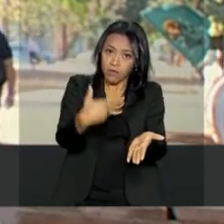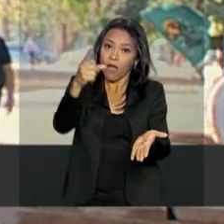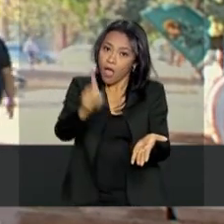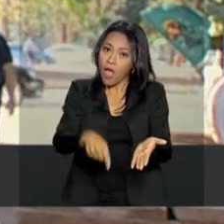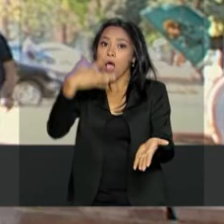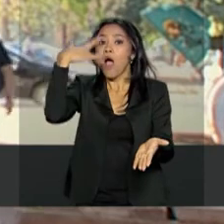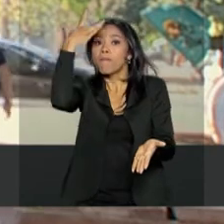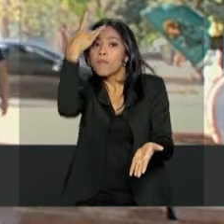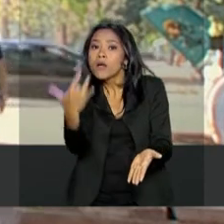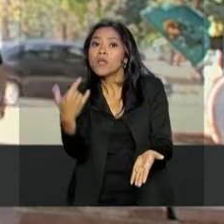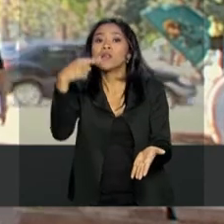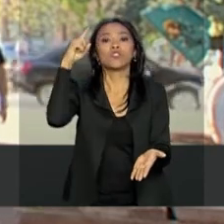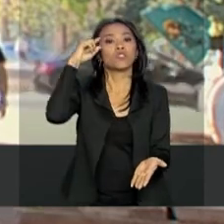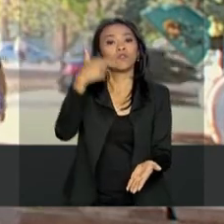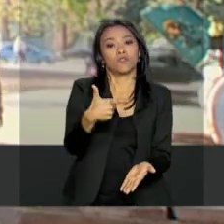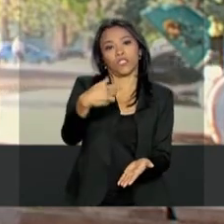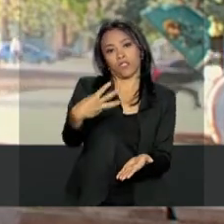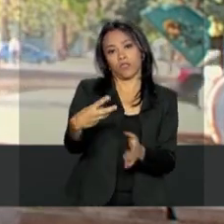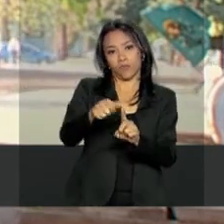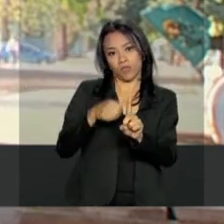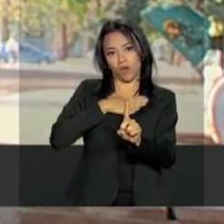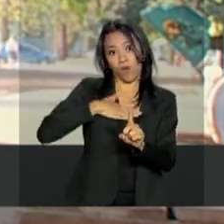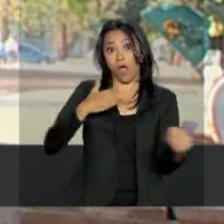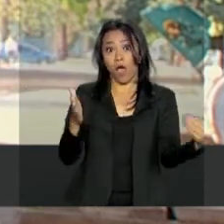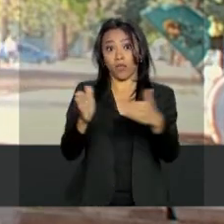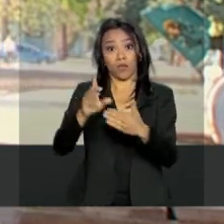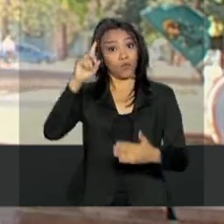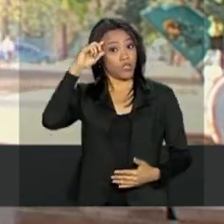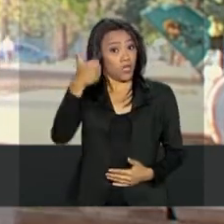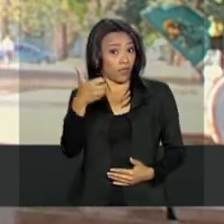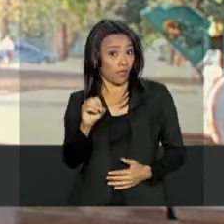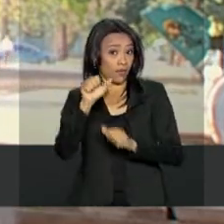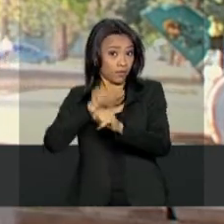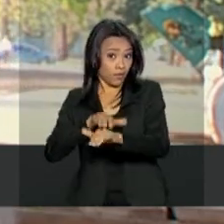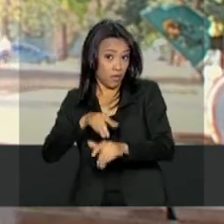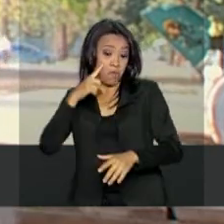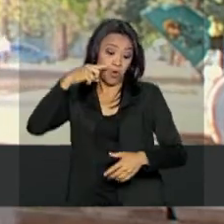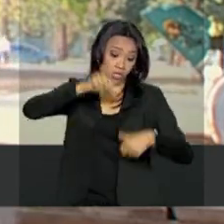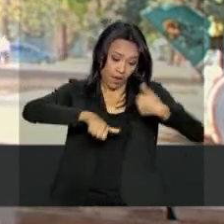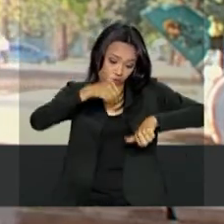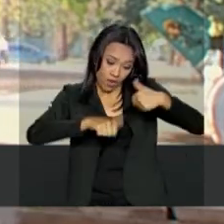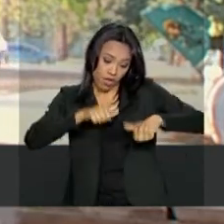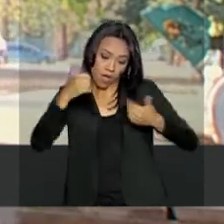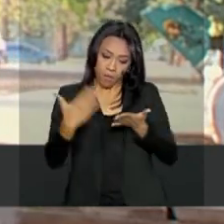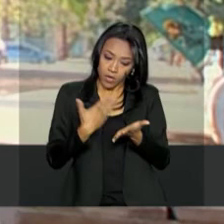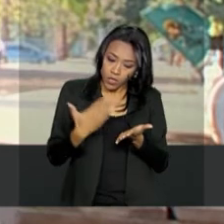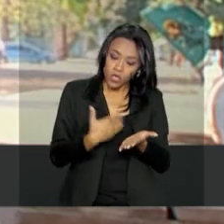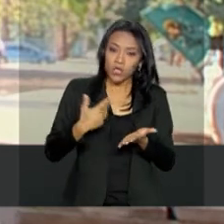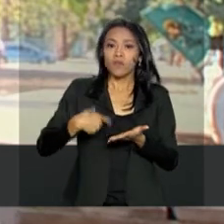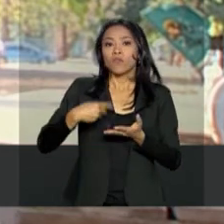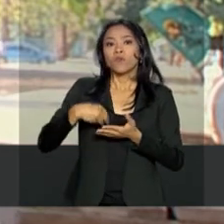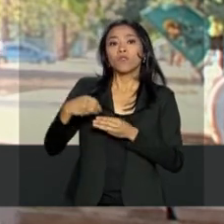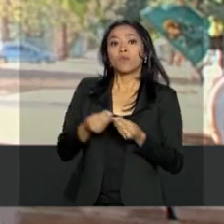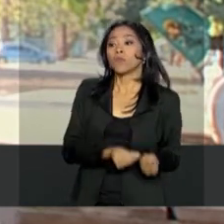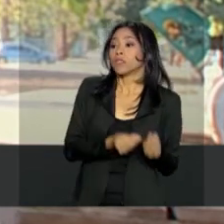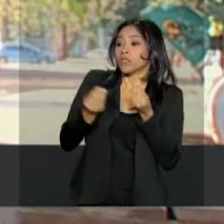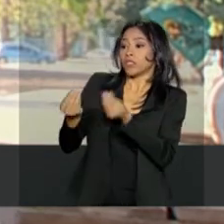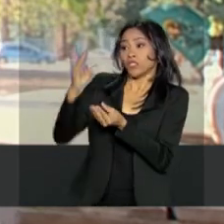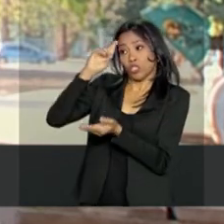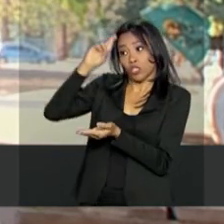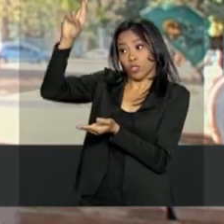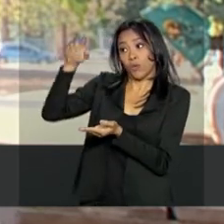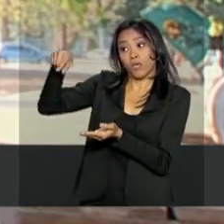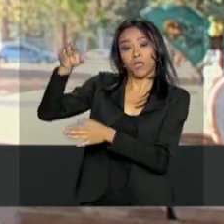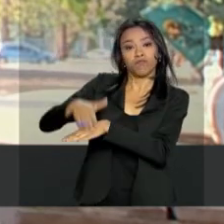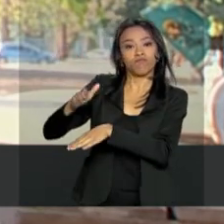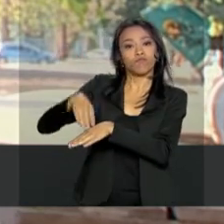partir de amanhã, no dia 23 de agosto, até o dia 10 de setembro. Os professores podem analisar esse material, repassam essa informação para o diretor, que vai escolher